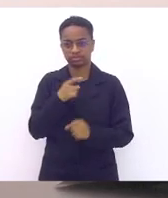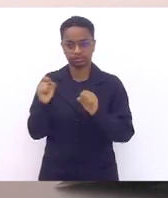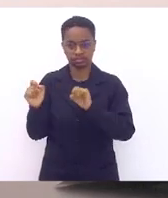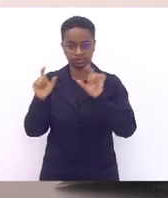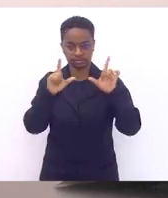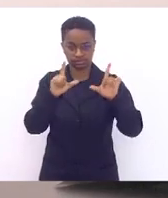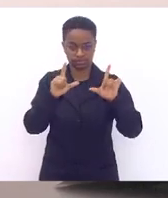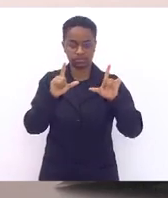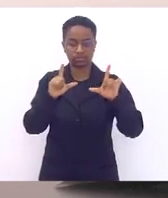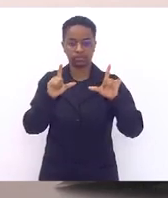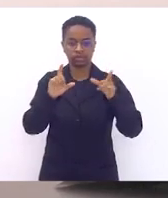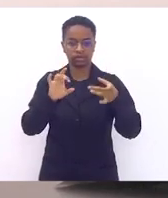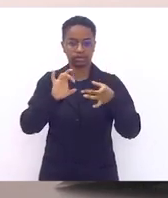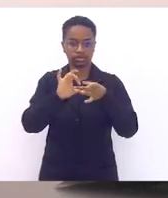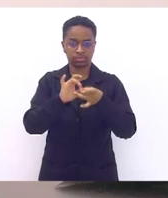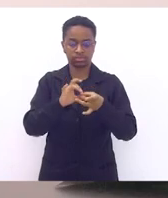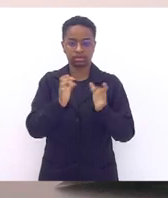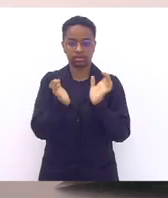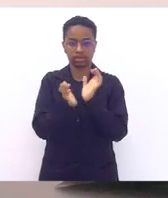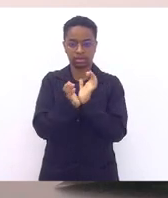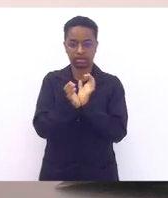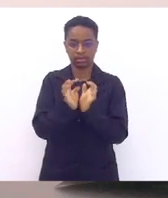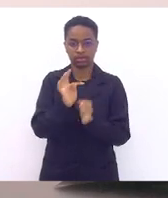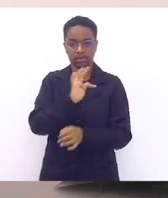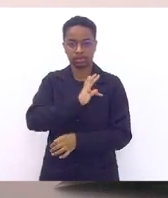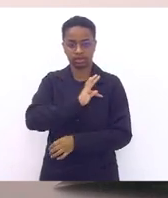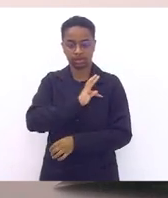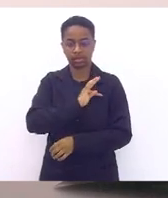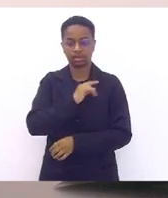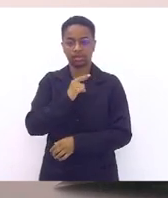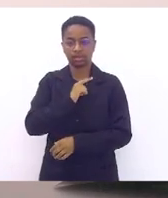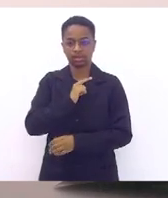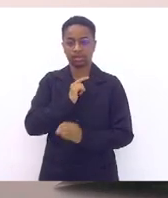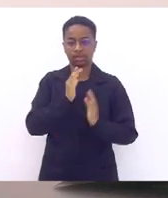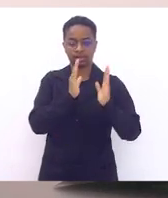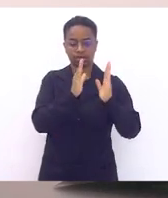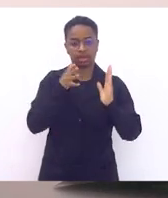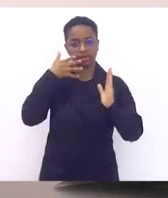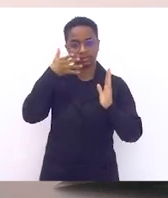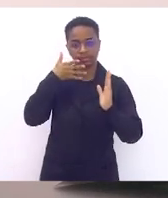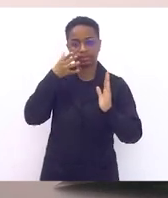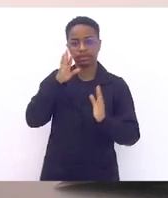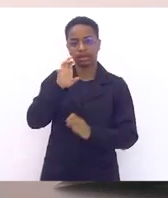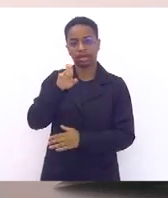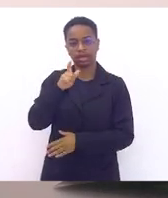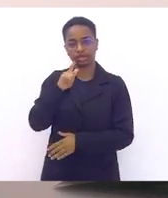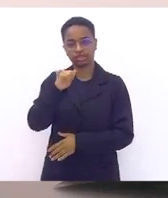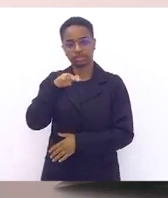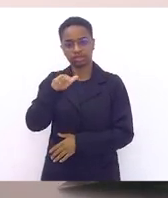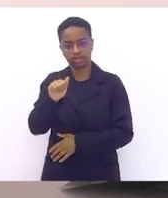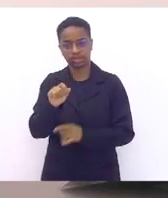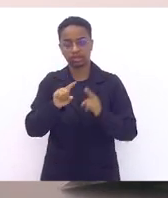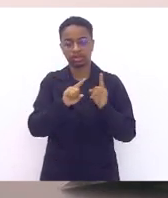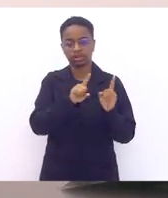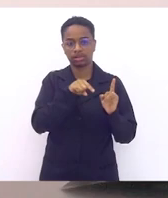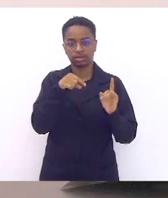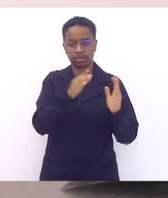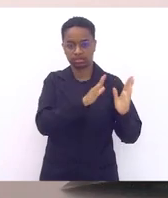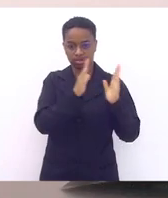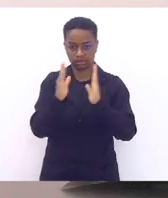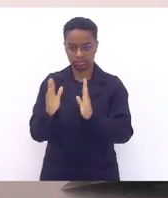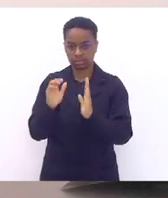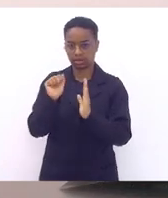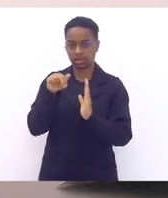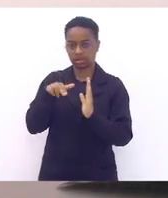compartilhada com a equipe técnica, uma parte a doutora Regina Zuin, uma parte a doutora Ana Lúcia, vai falar principalmente sobre a questão